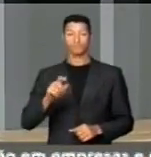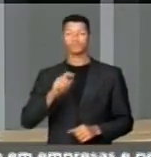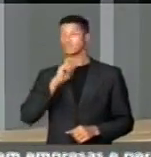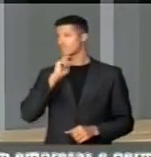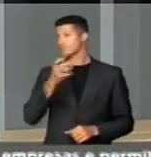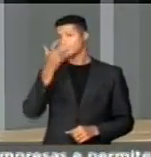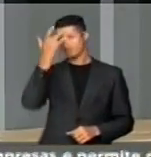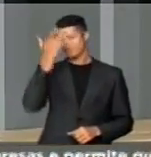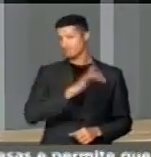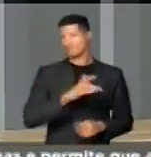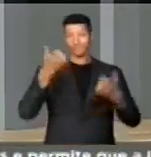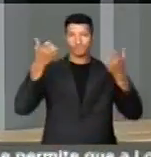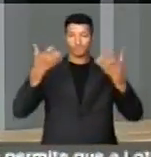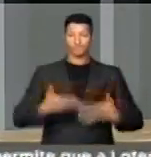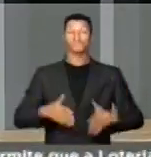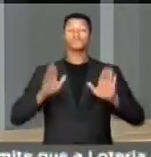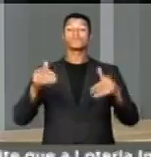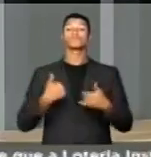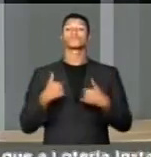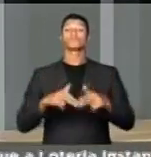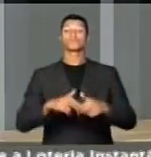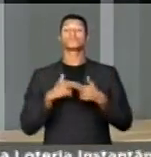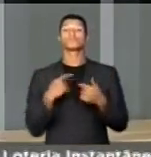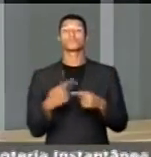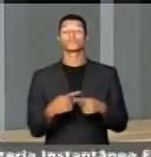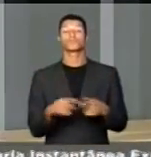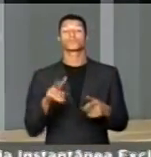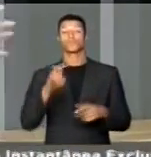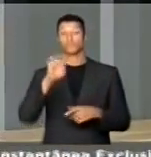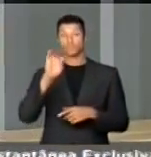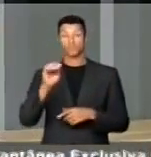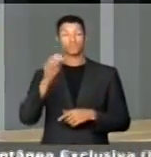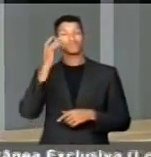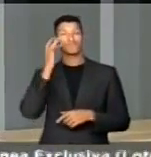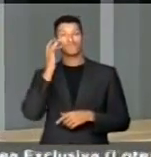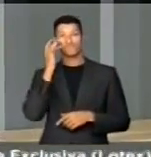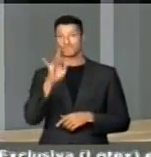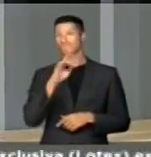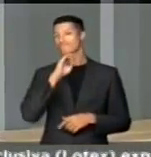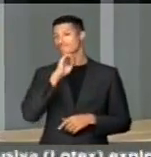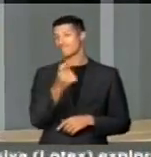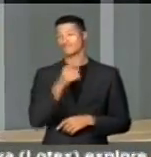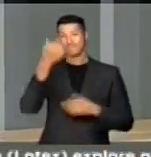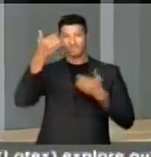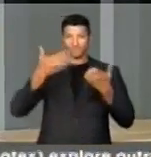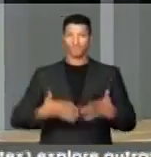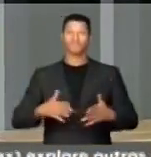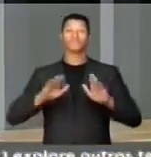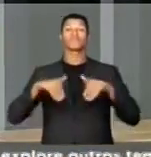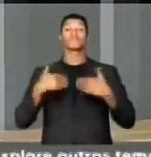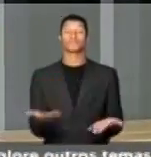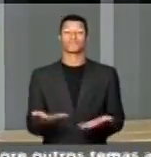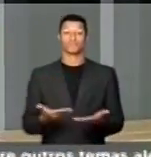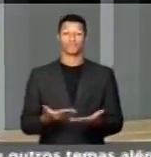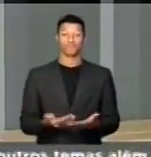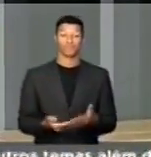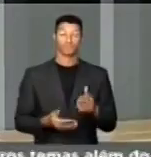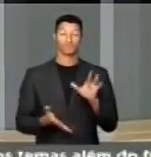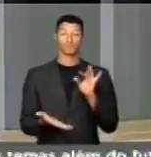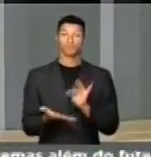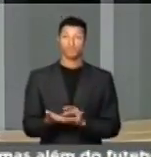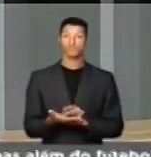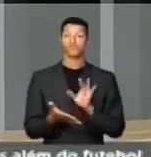Ninguém sabe explicar qual é o motivo desse veto. Ninguém sabe explicar qual foi a motivação desse veto. O